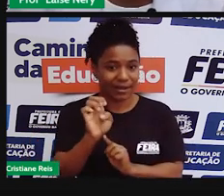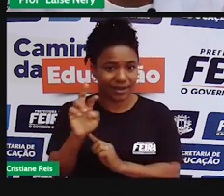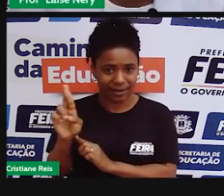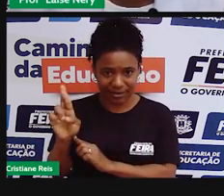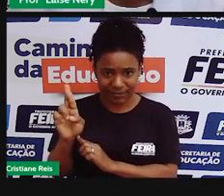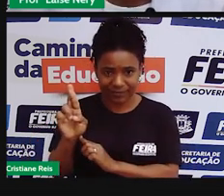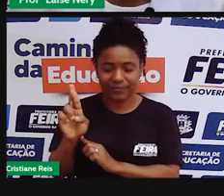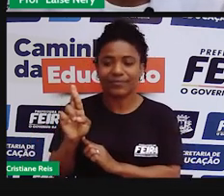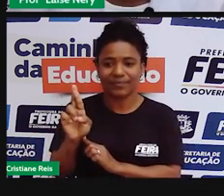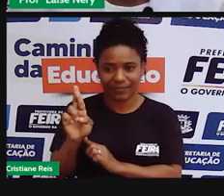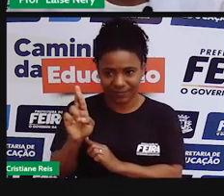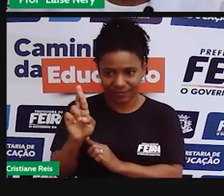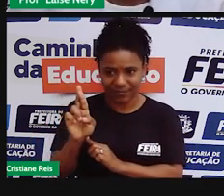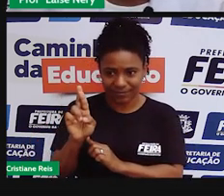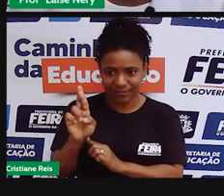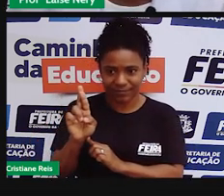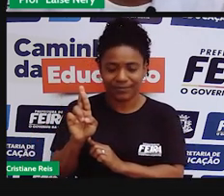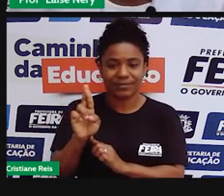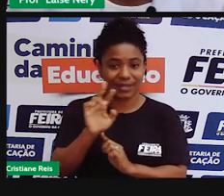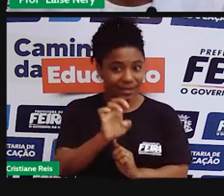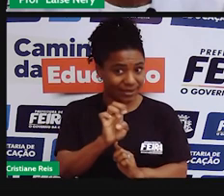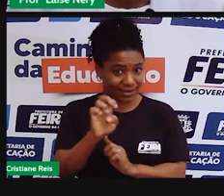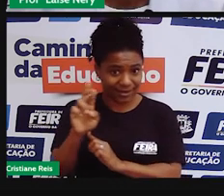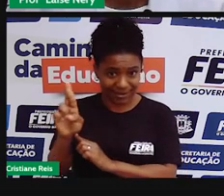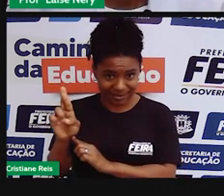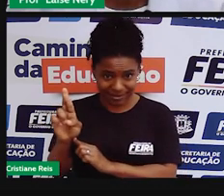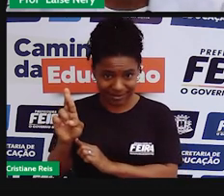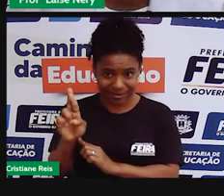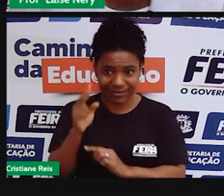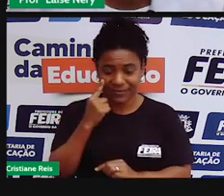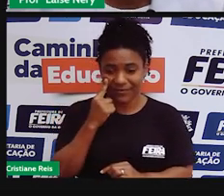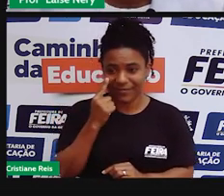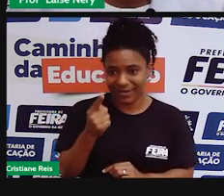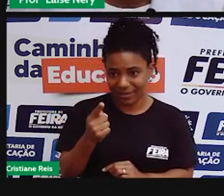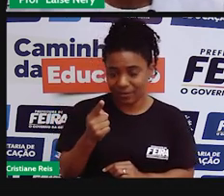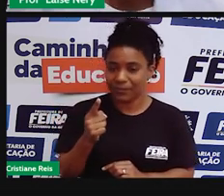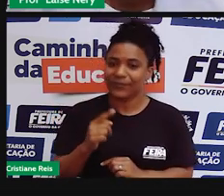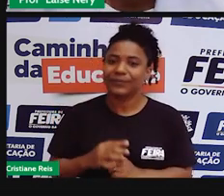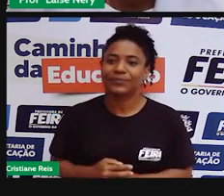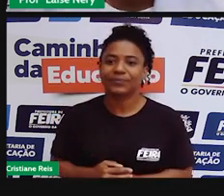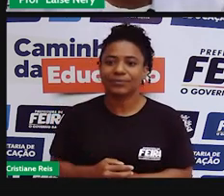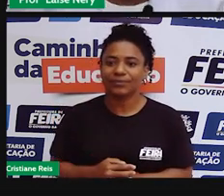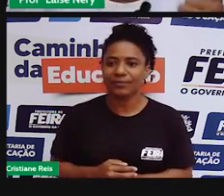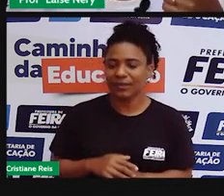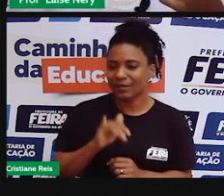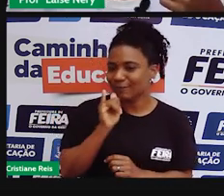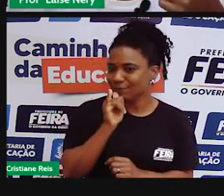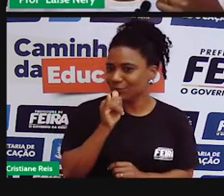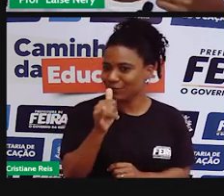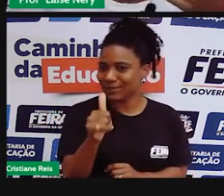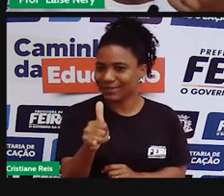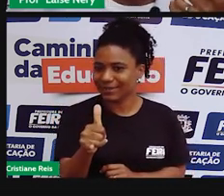R ou quem é e por exemplo dizer